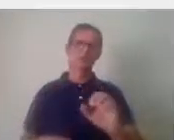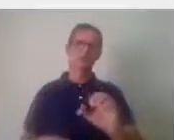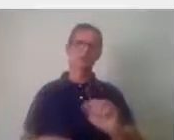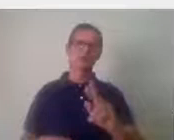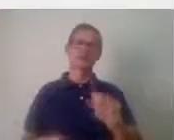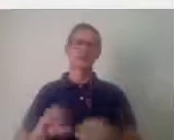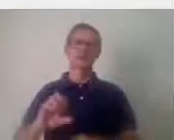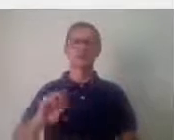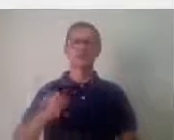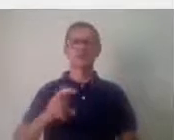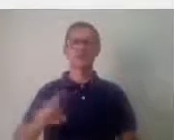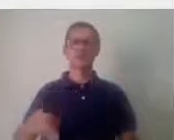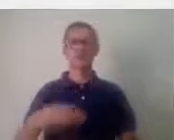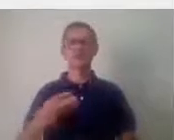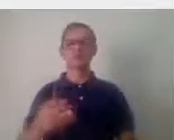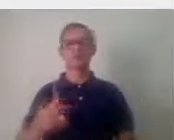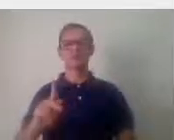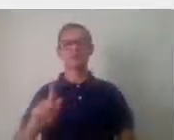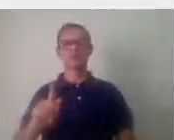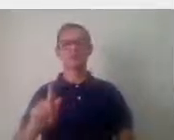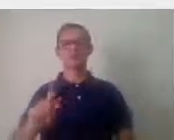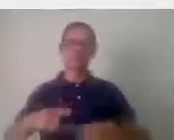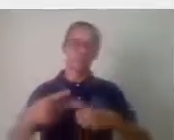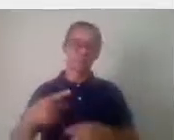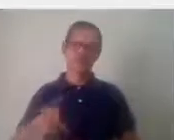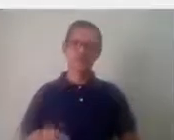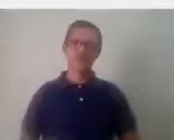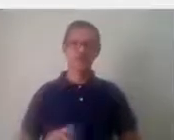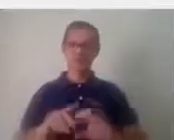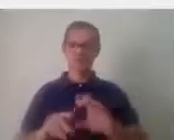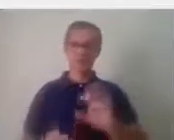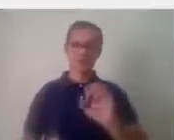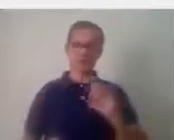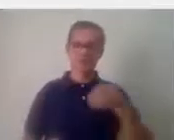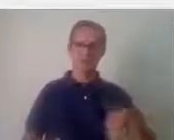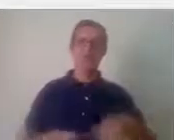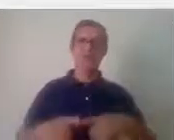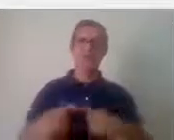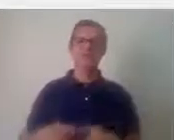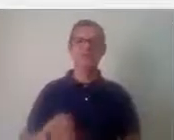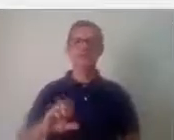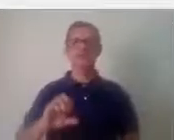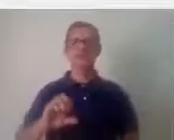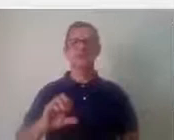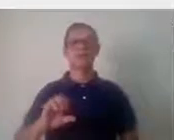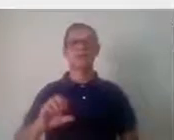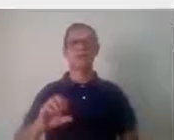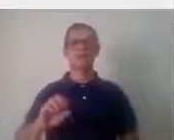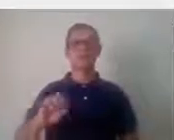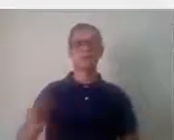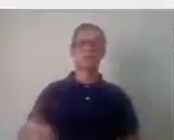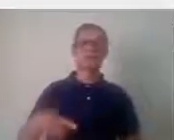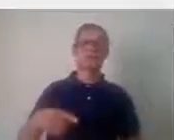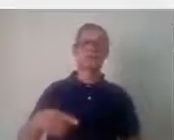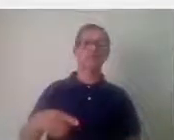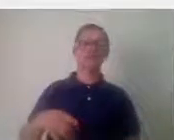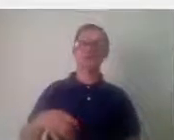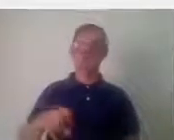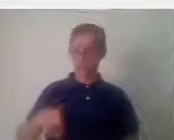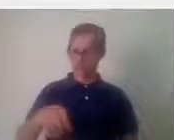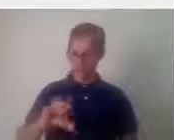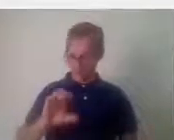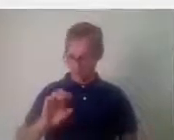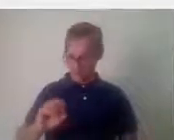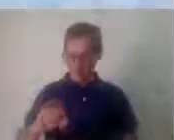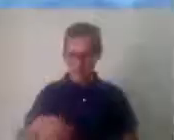quilos e o seu centro de massa é em 8, ó, em 0, quando o meu x vale 0,